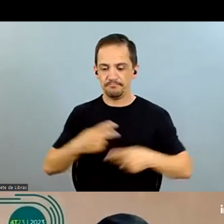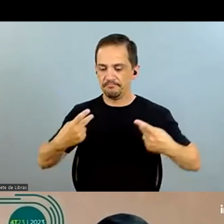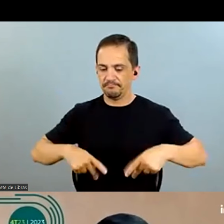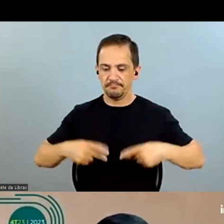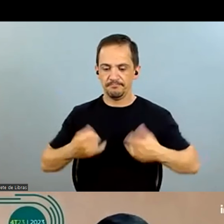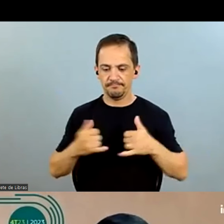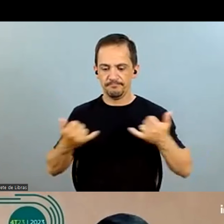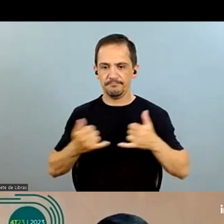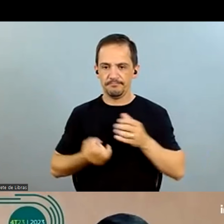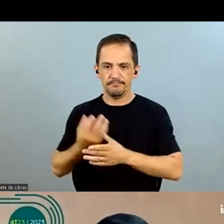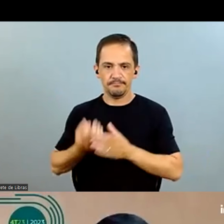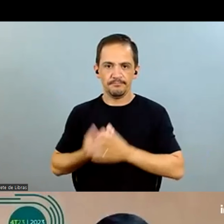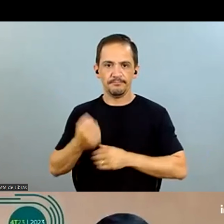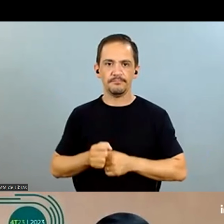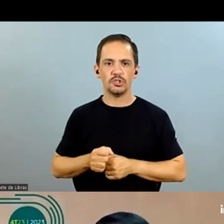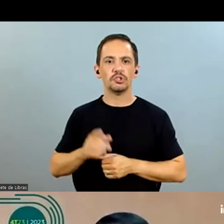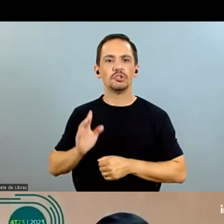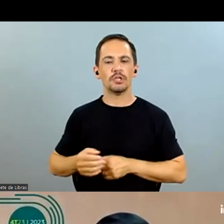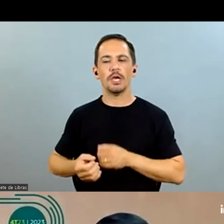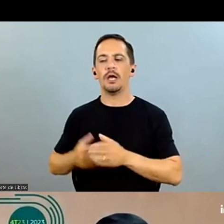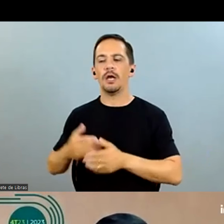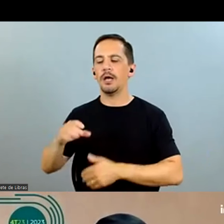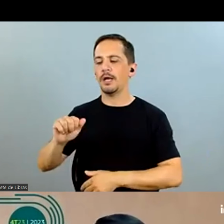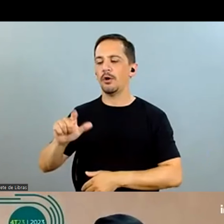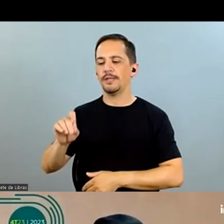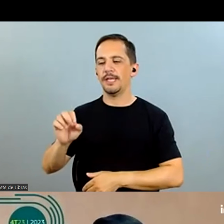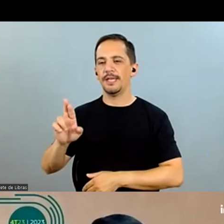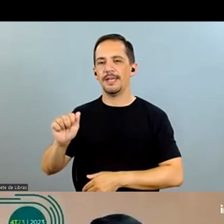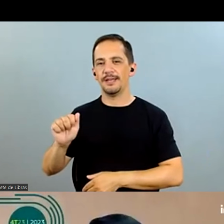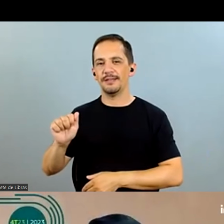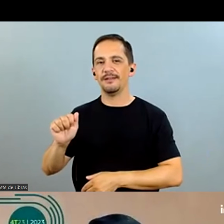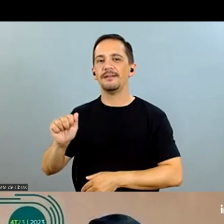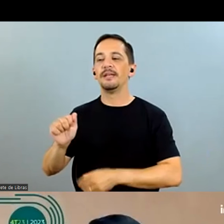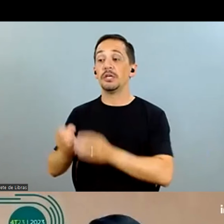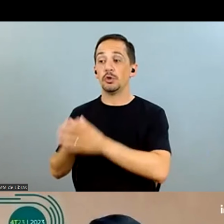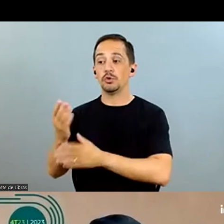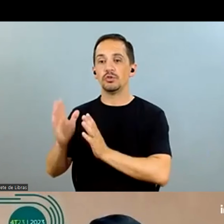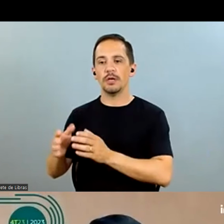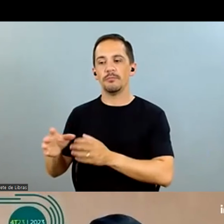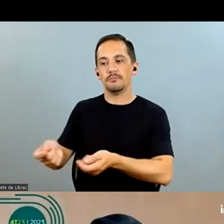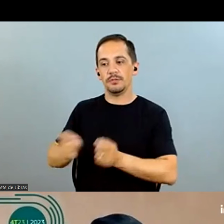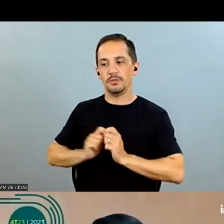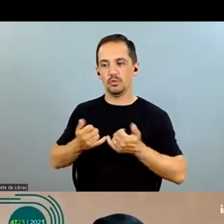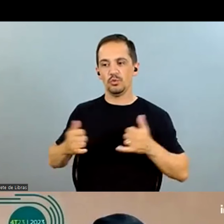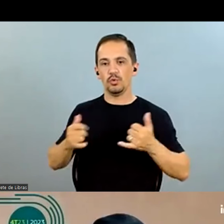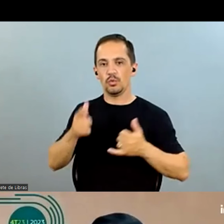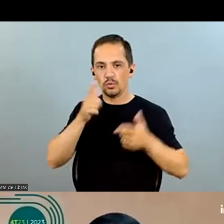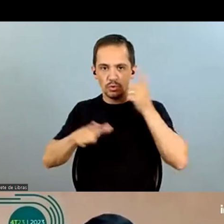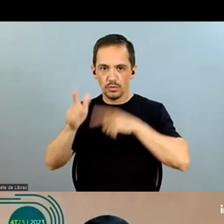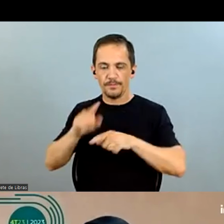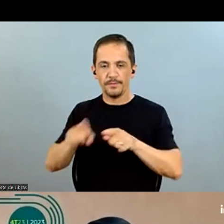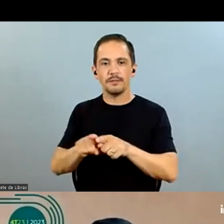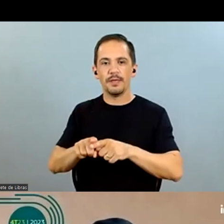Caldeira de recuperação vamos avançar mais com as com a repotenciação das das hidroelétricas né